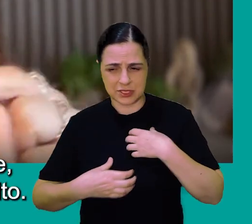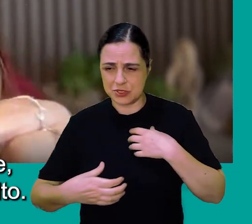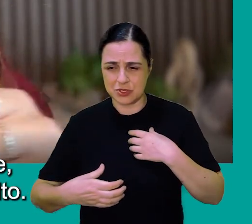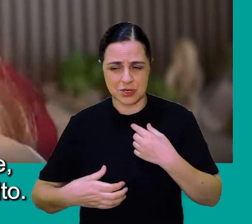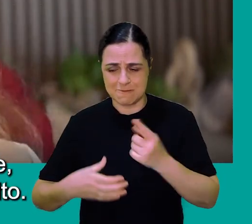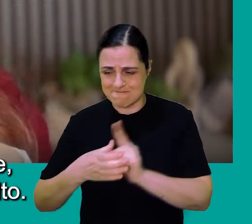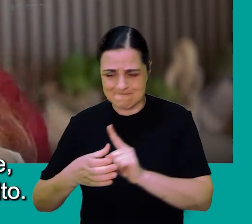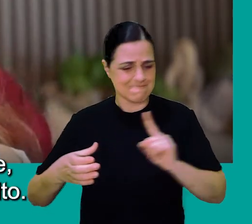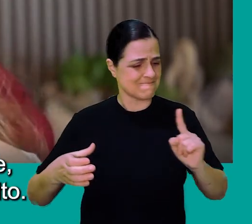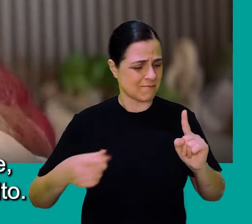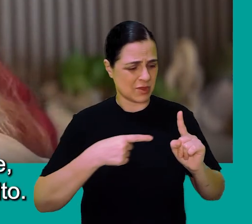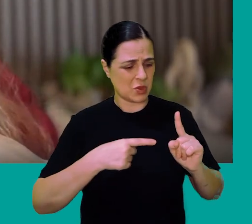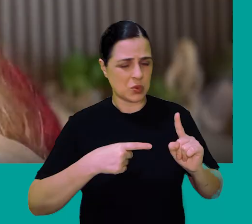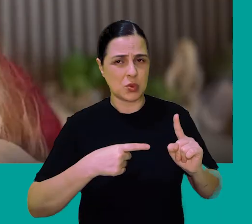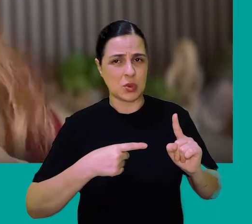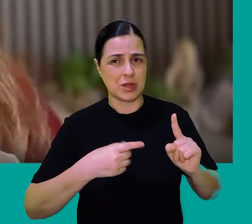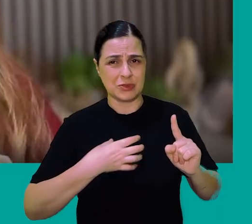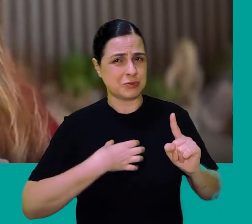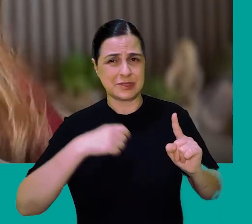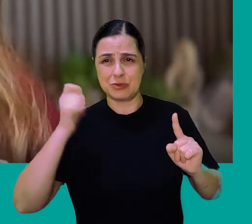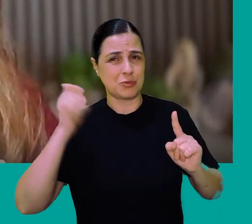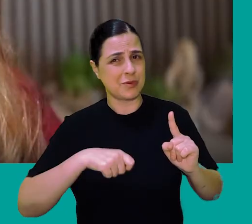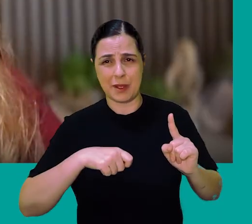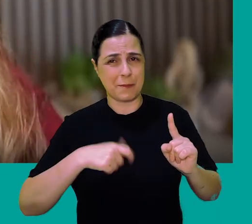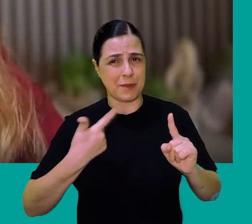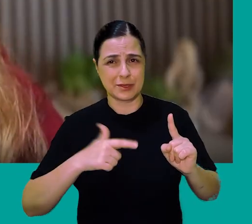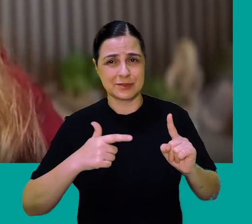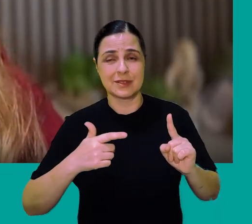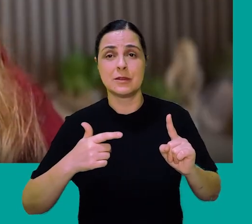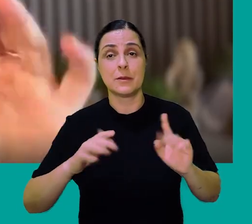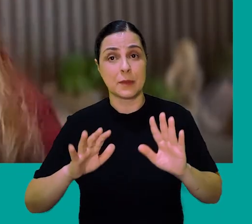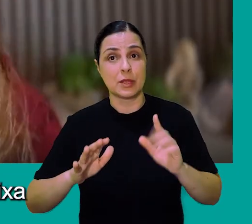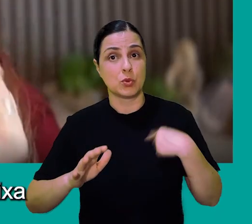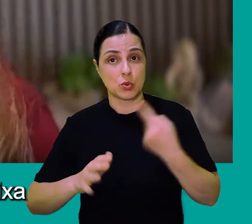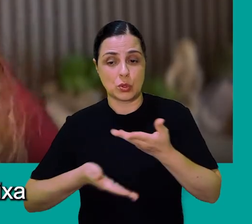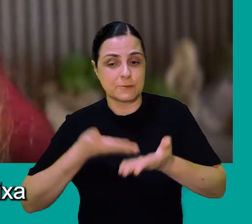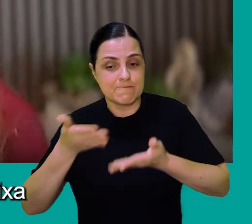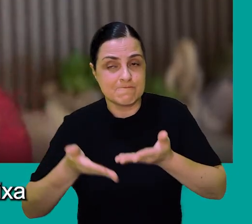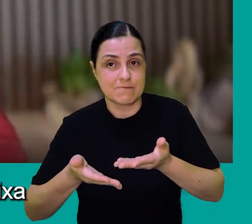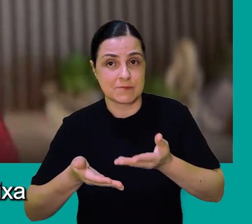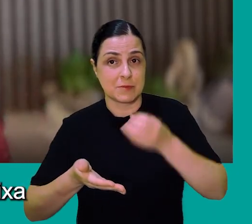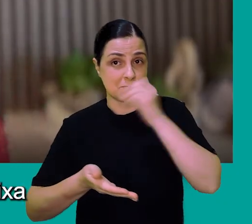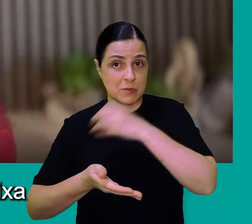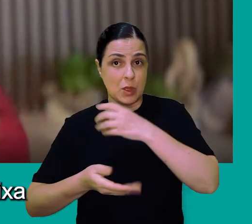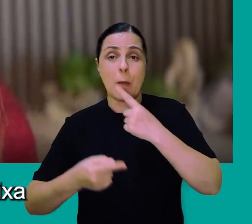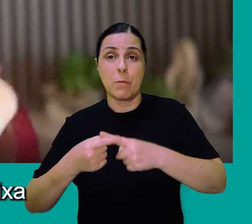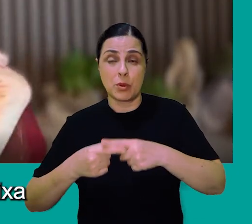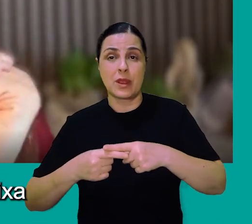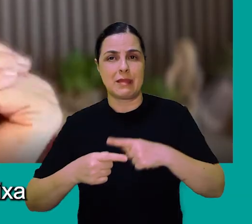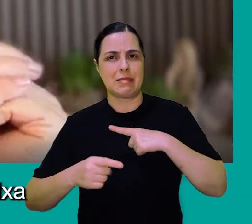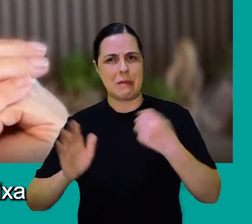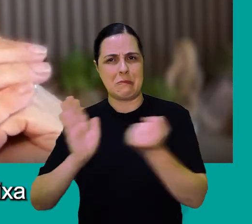capacidade, mas que está dentro de um preconceito. A gente faz isso porque a gente tem uma série de estereótipos e preconceitos e sabe que